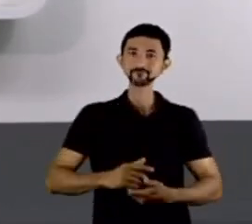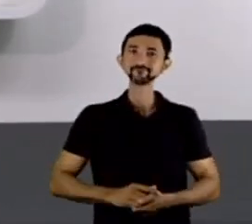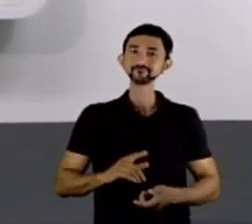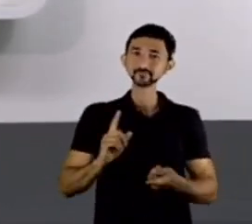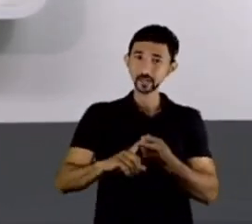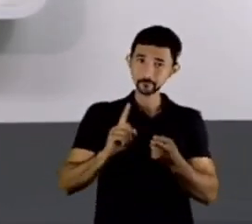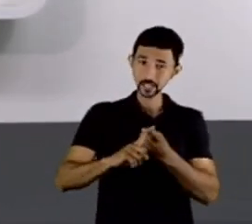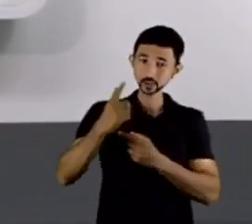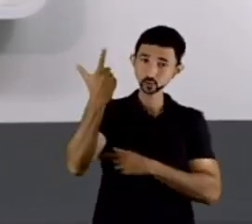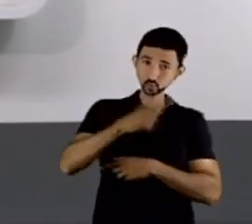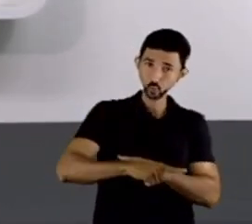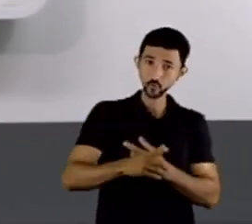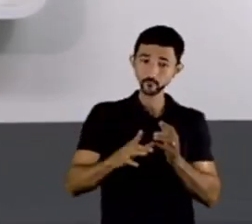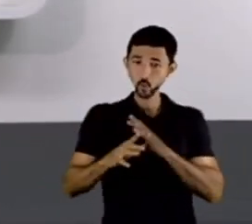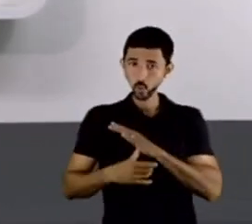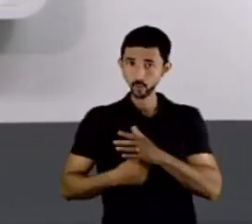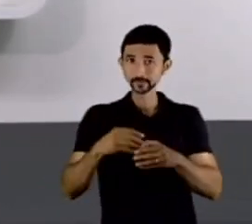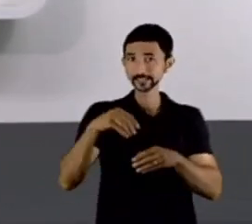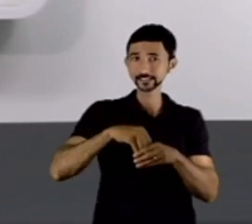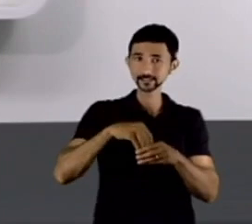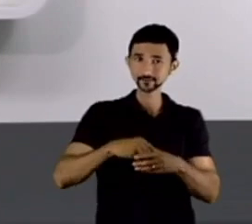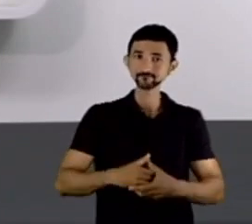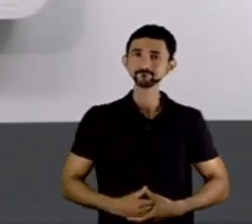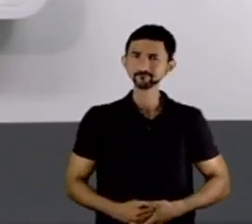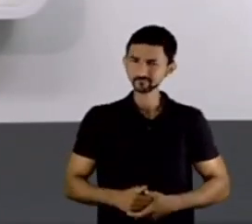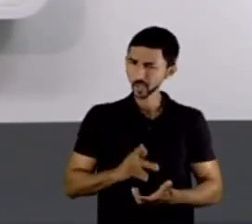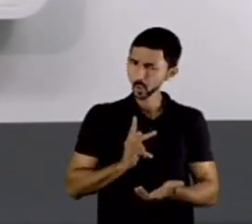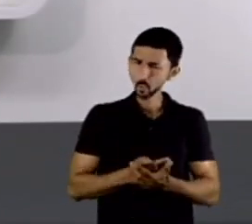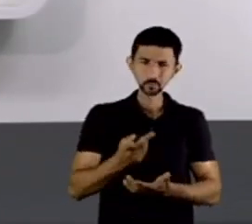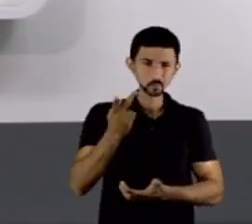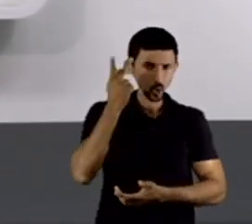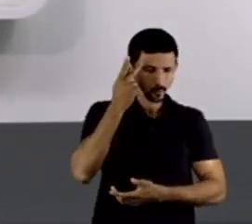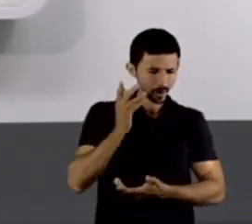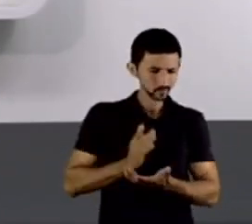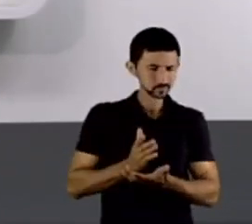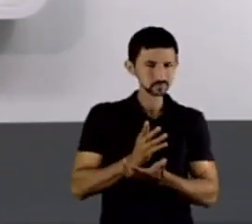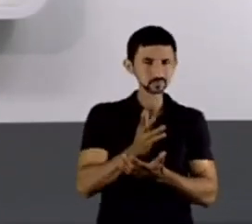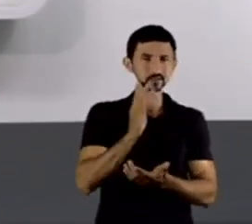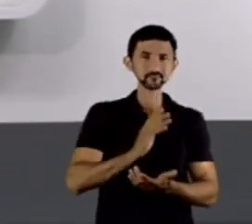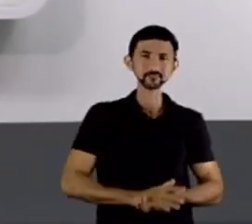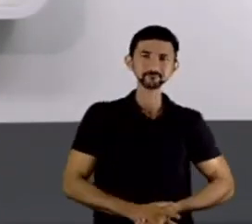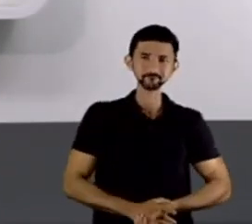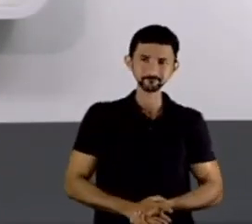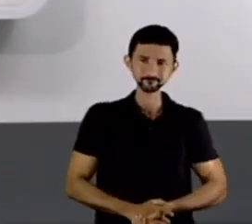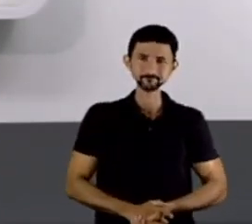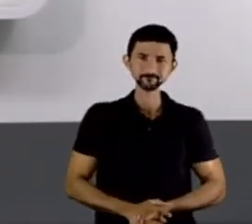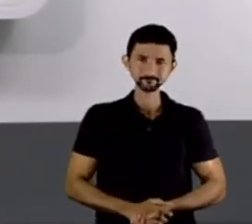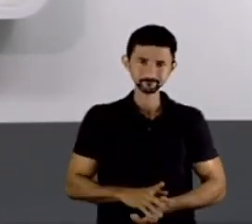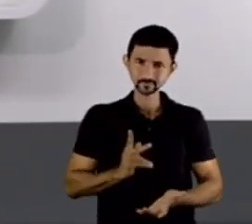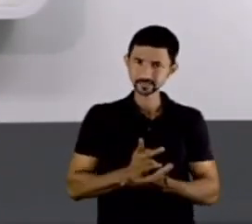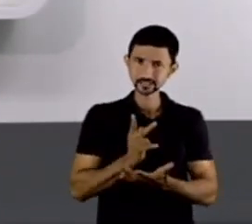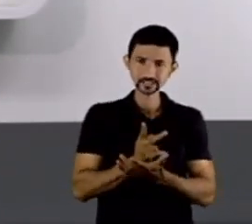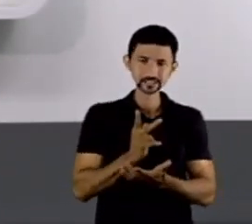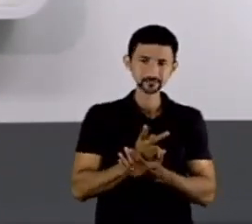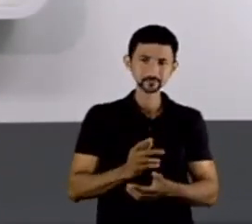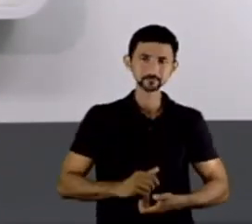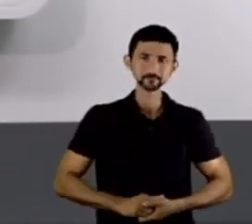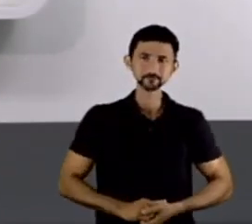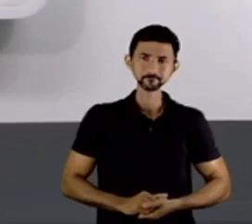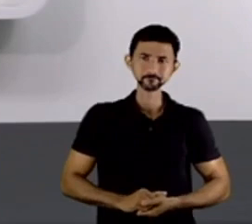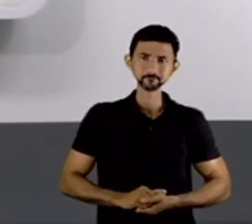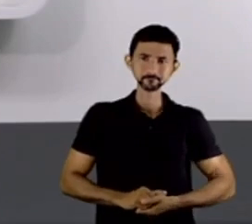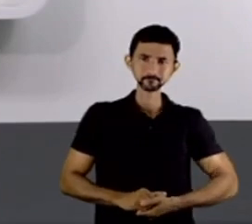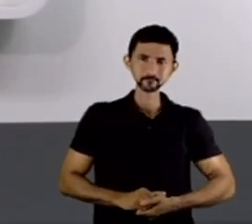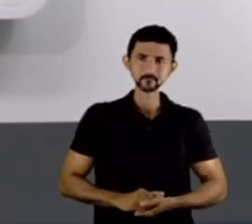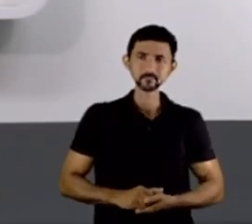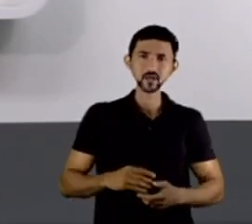mais uma vez. Né? Isso era comum durante a República Oligárquica. Muito comum mesmo. Até a instalação